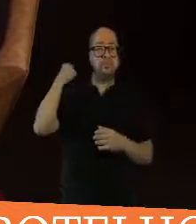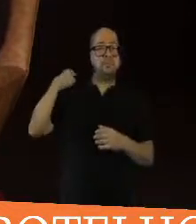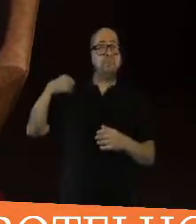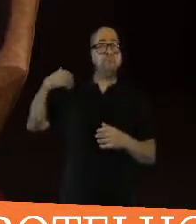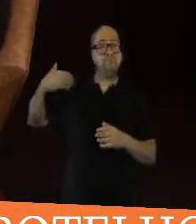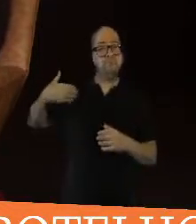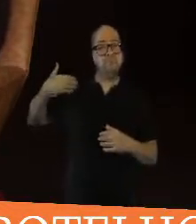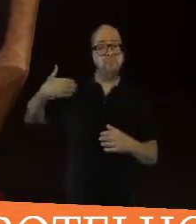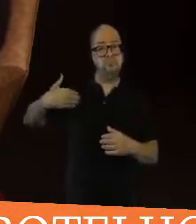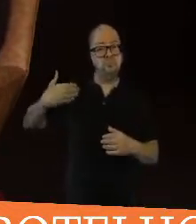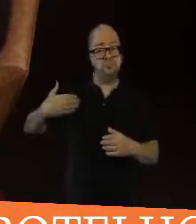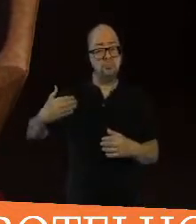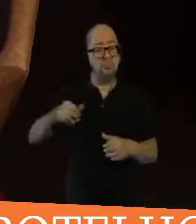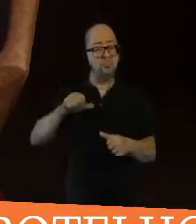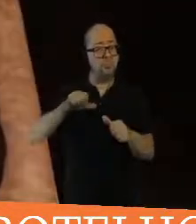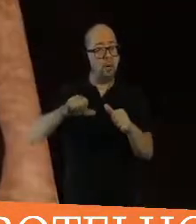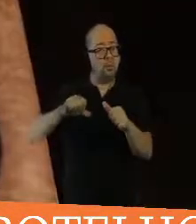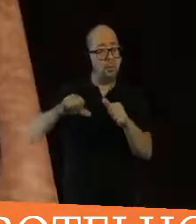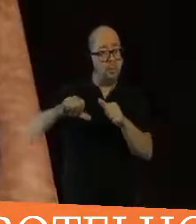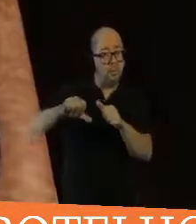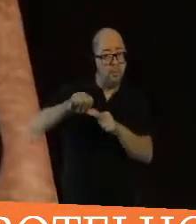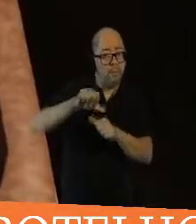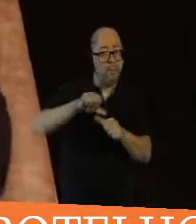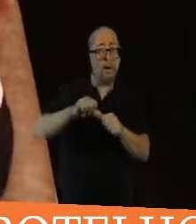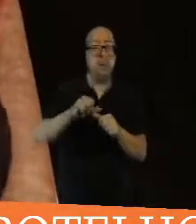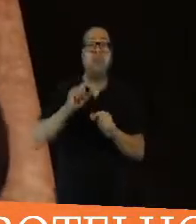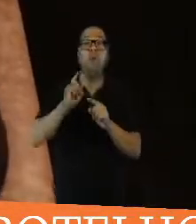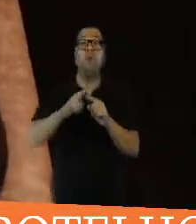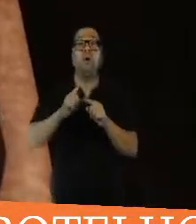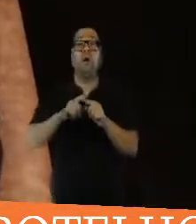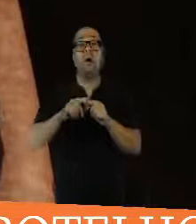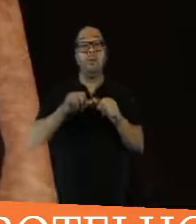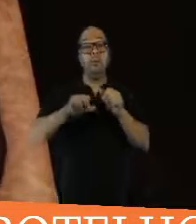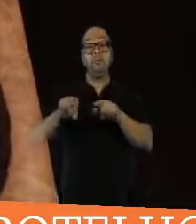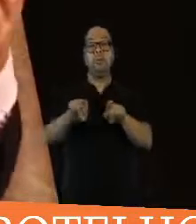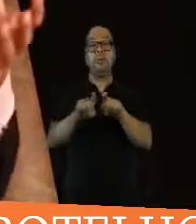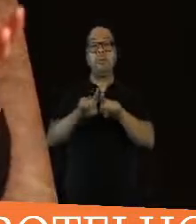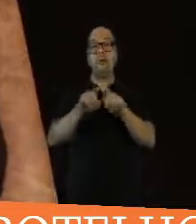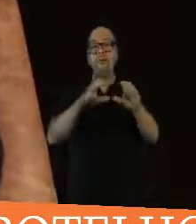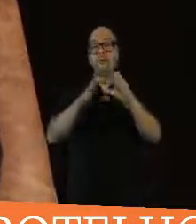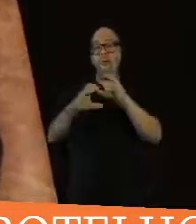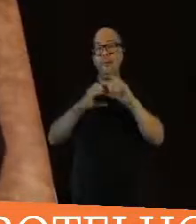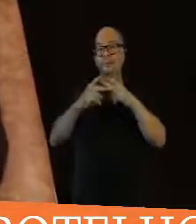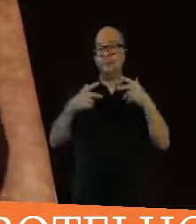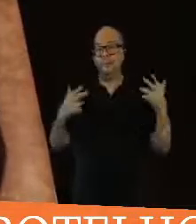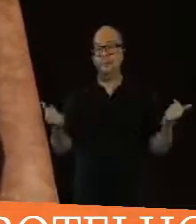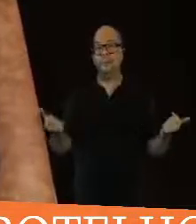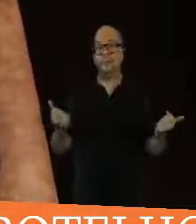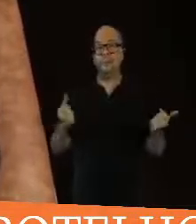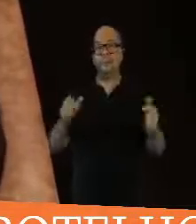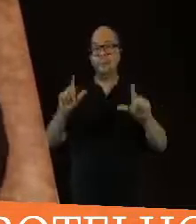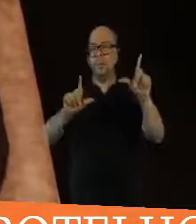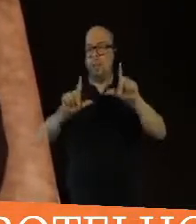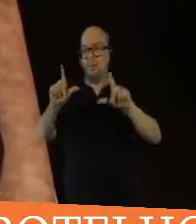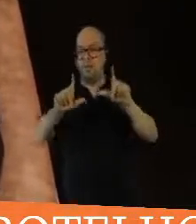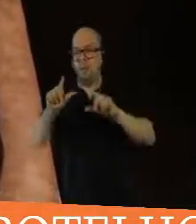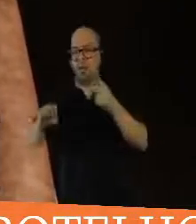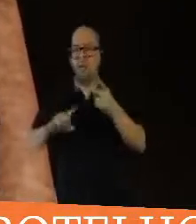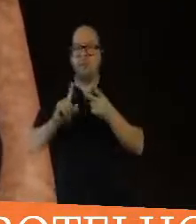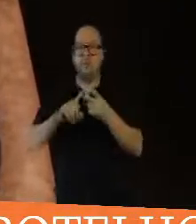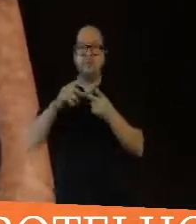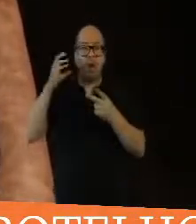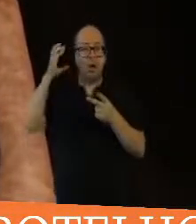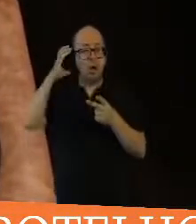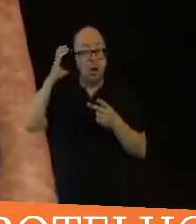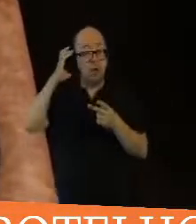ora com a mudança dos meios de difusão da música, né? Rádio, TV, depois internet,